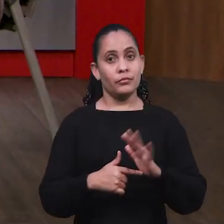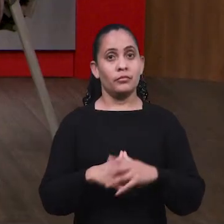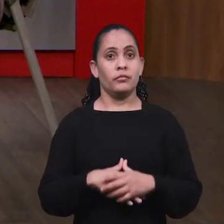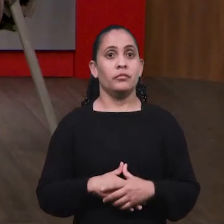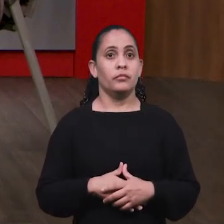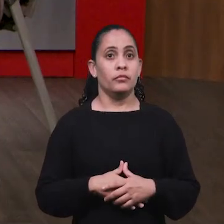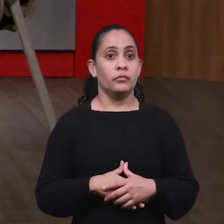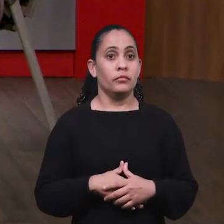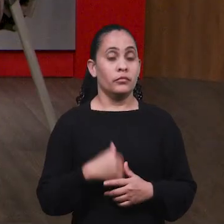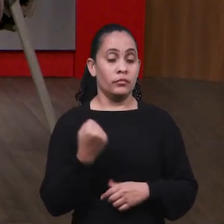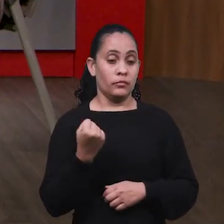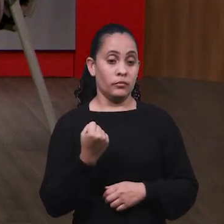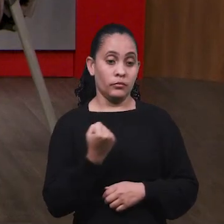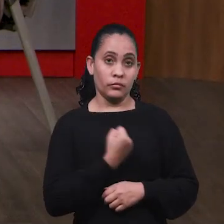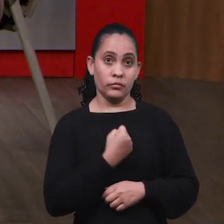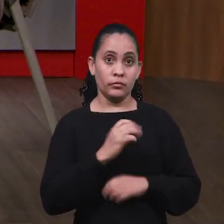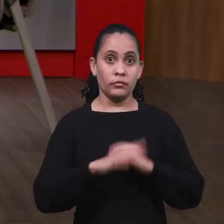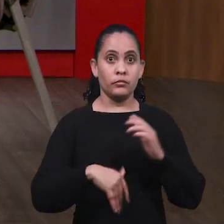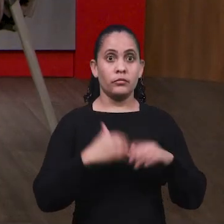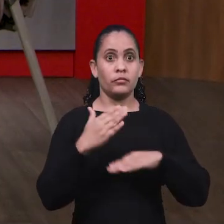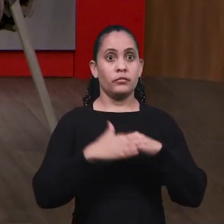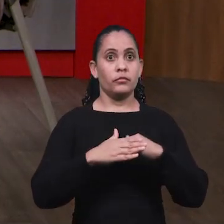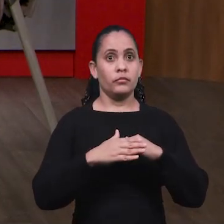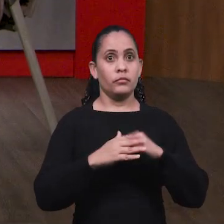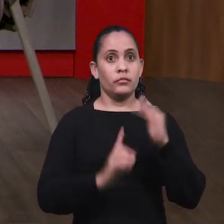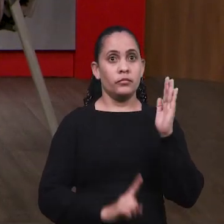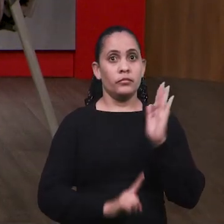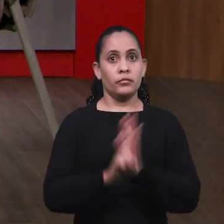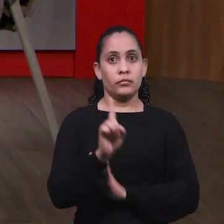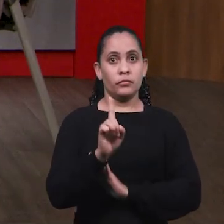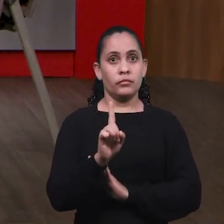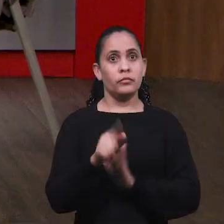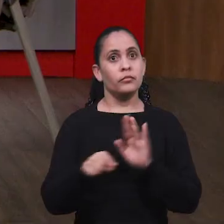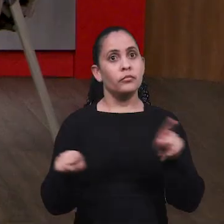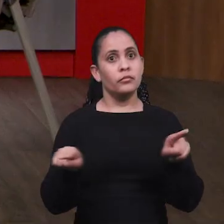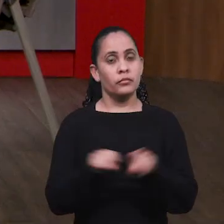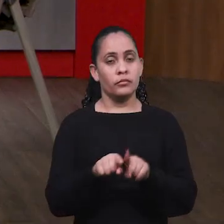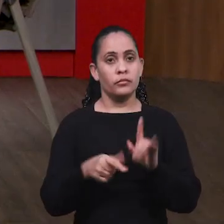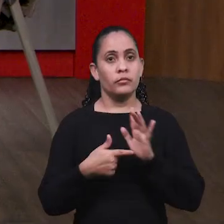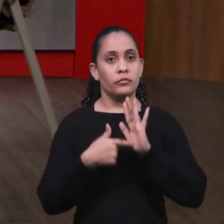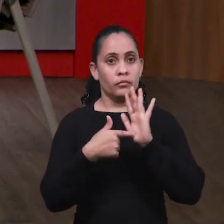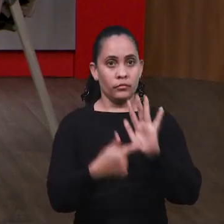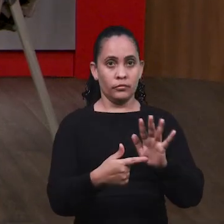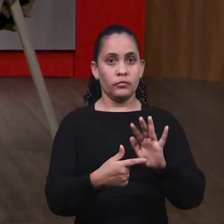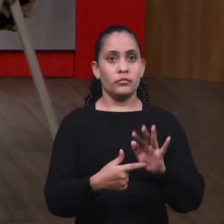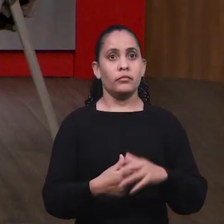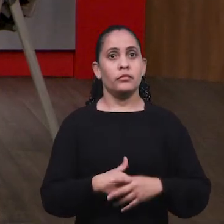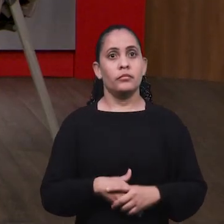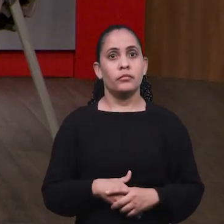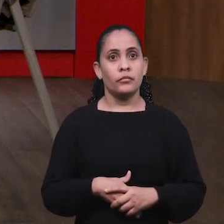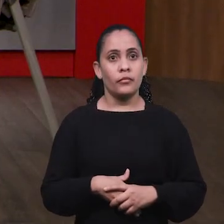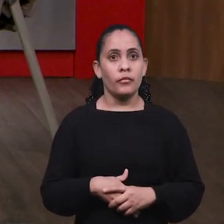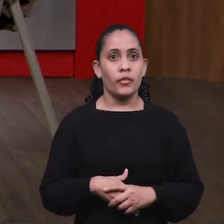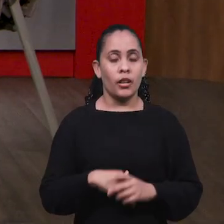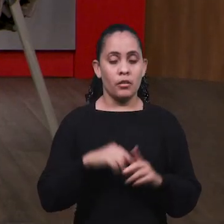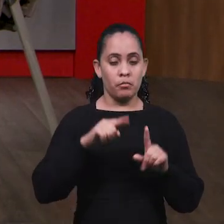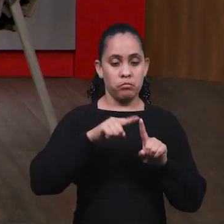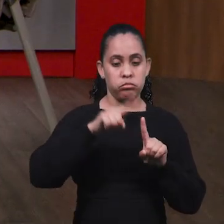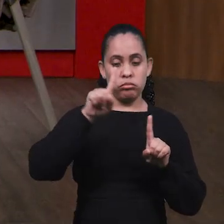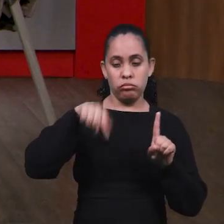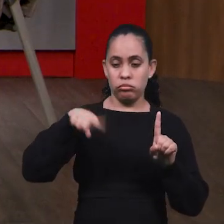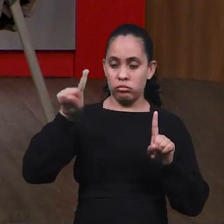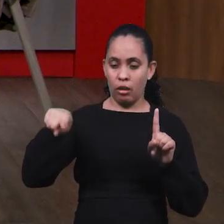caras justamente pelo número maior de acionamentos. Uma coisa que influi muito no seguro, no preço dele,